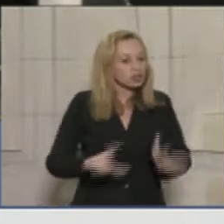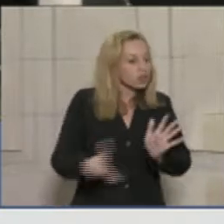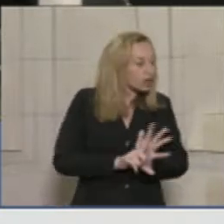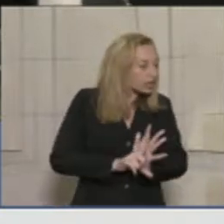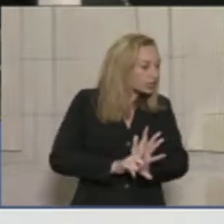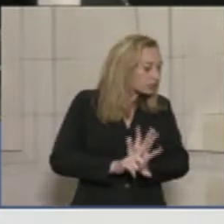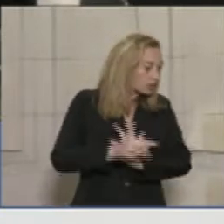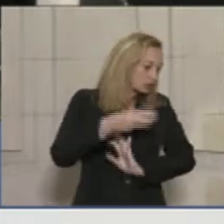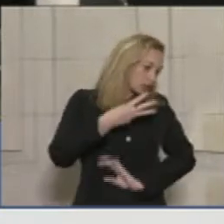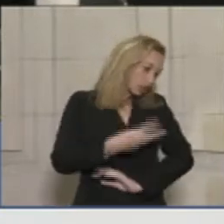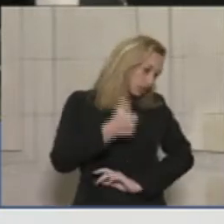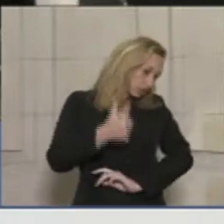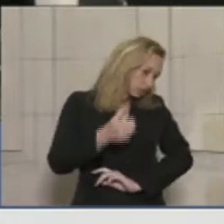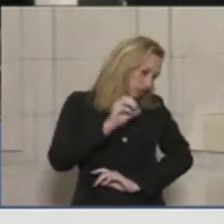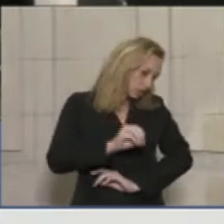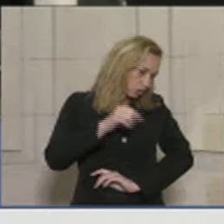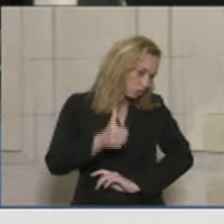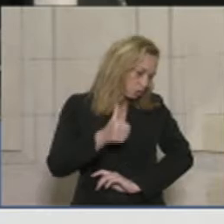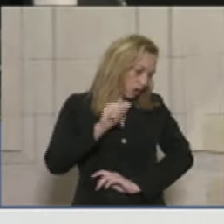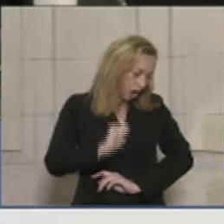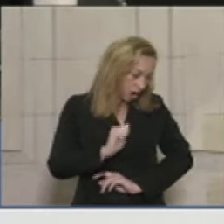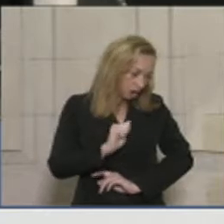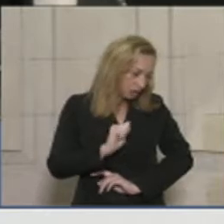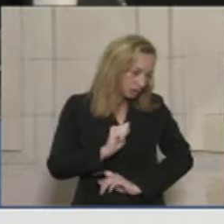Projeto de lei 3101-A,